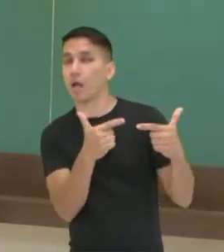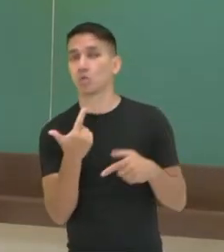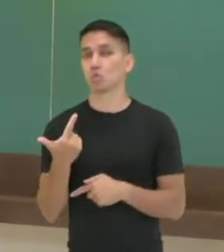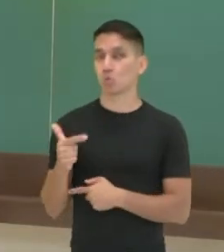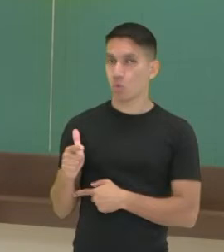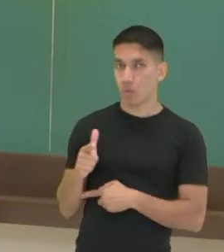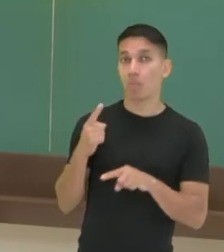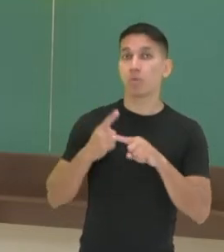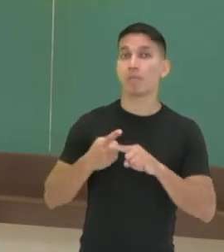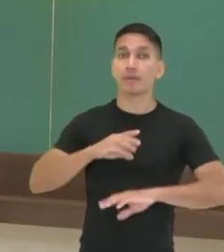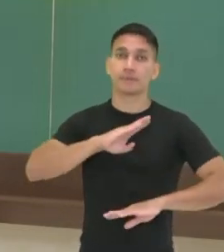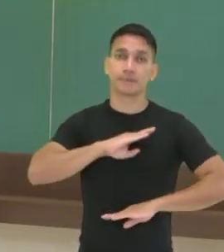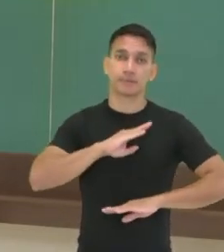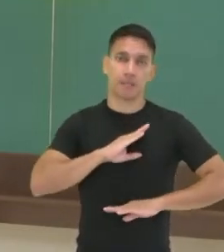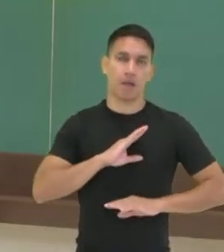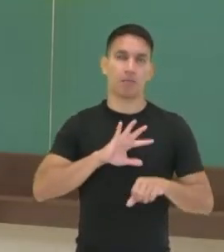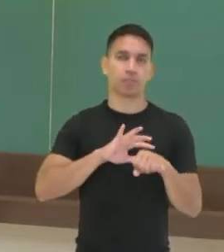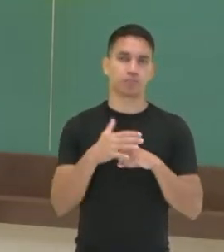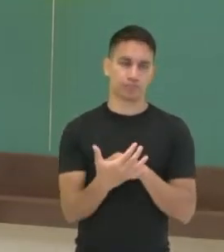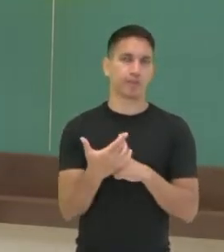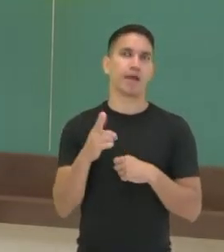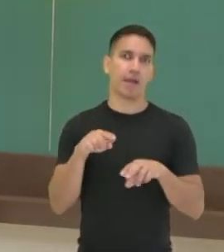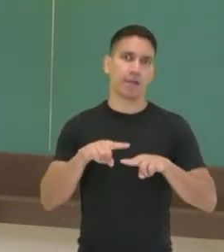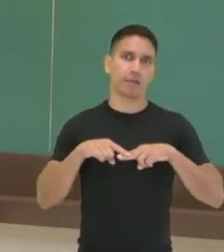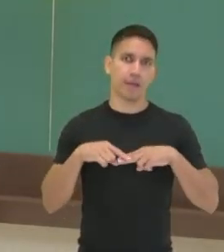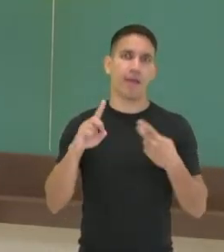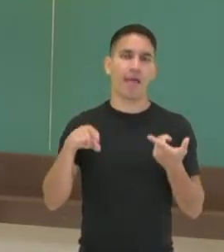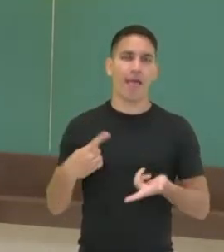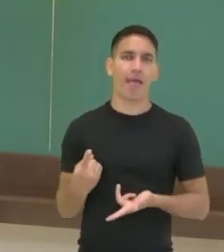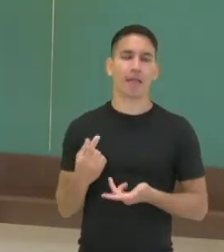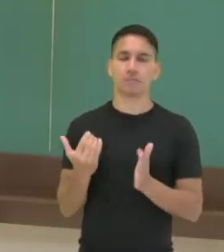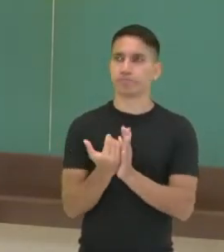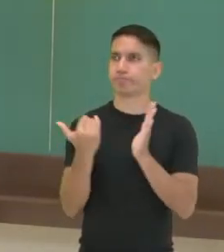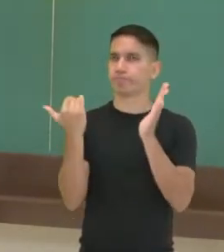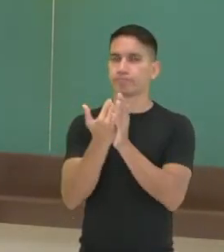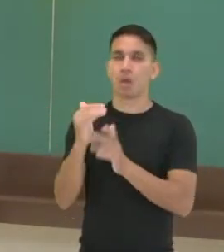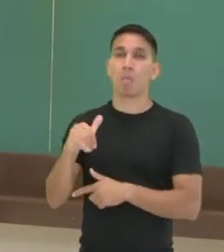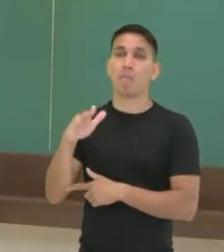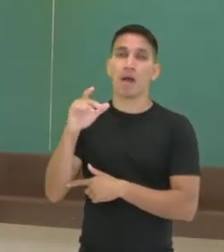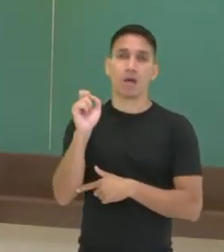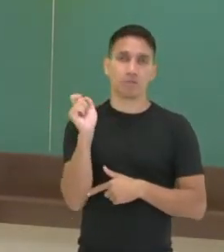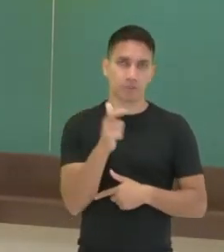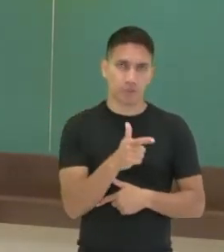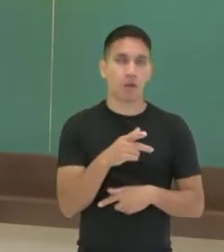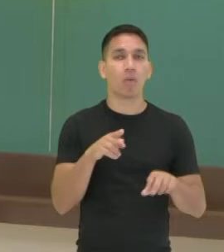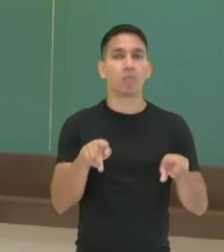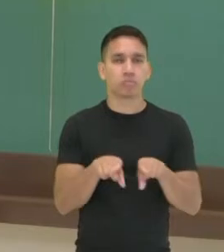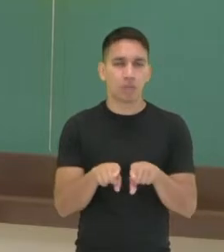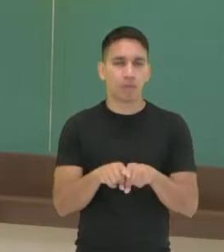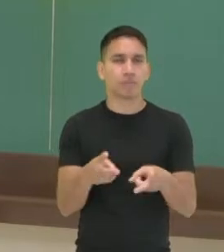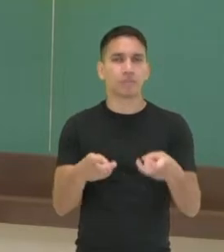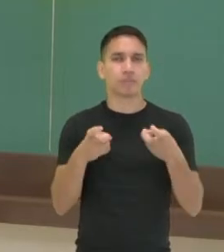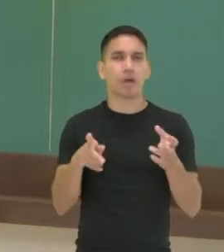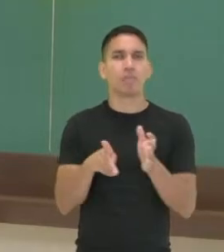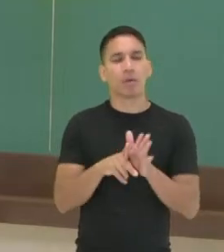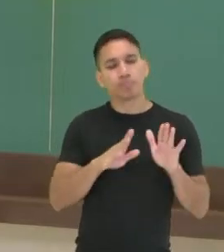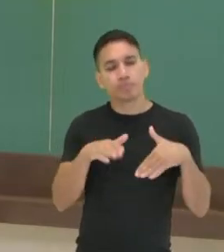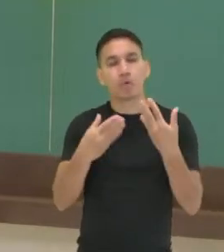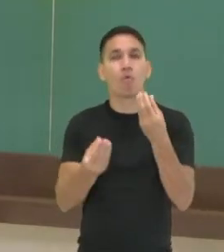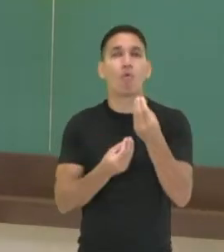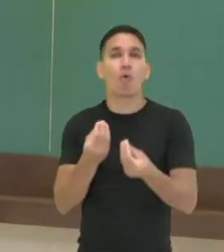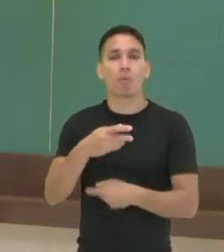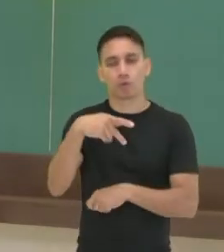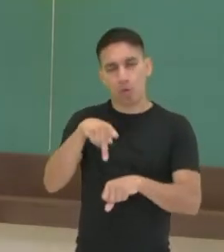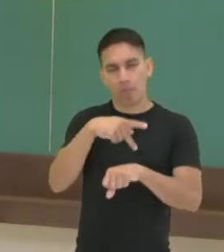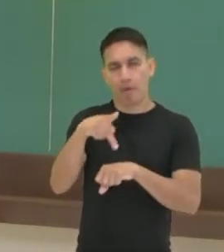da pandemia é altíssimo, além desse desemprego que acompanha também a história do nosso país, que tem se intensificado cada